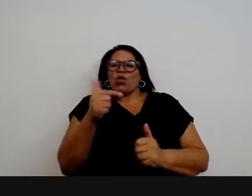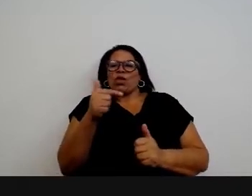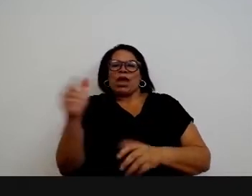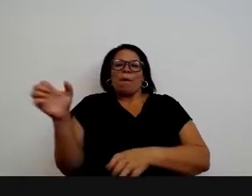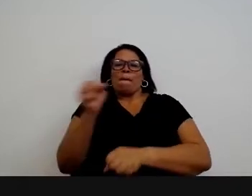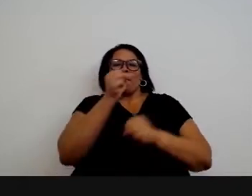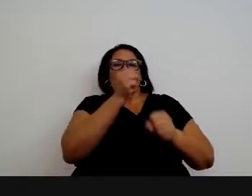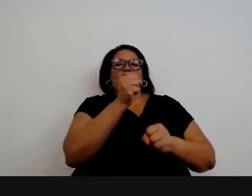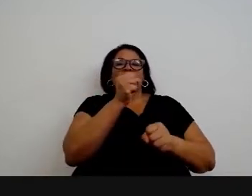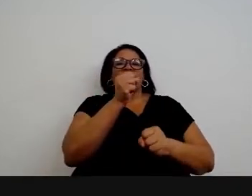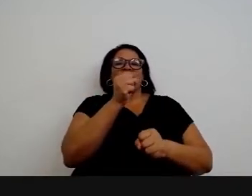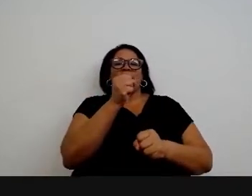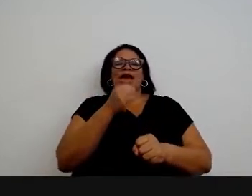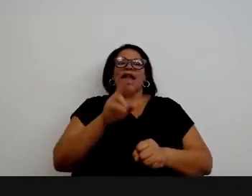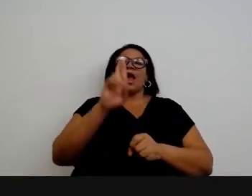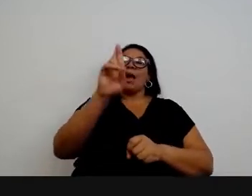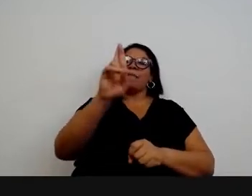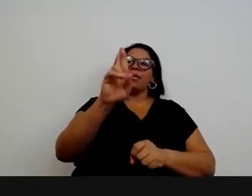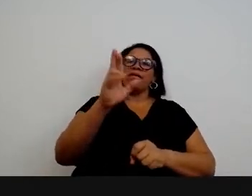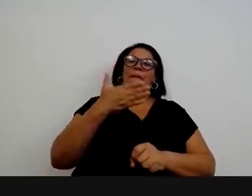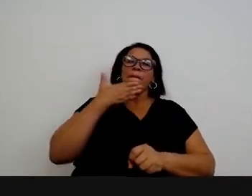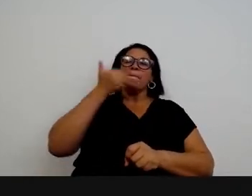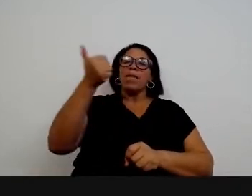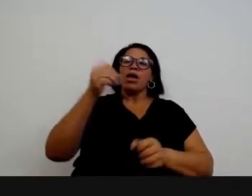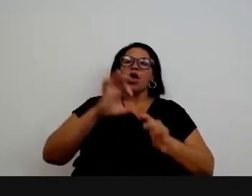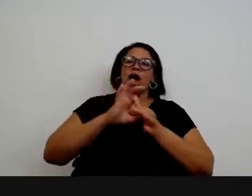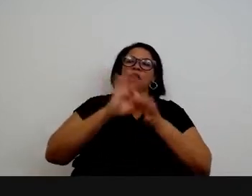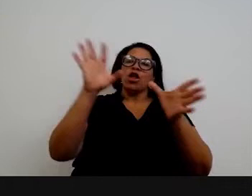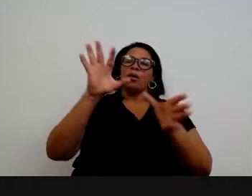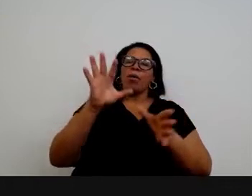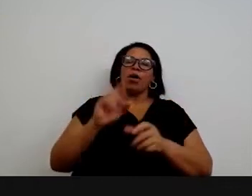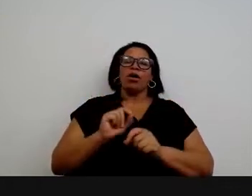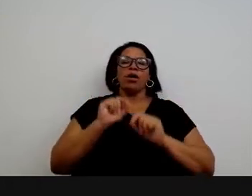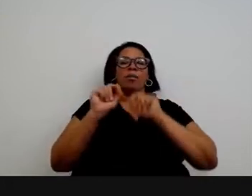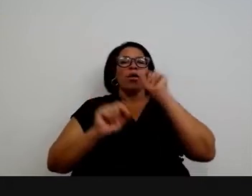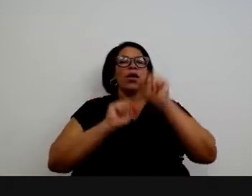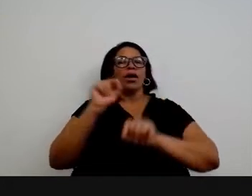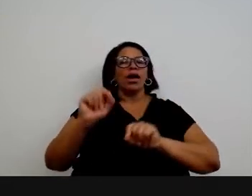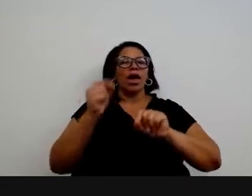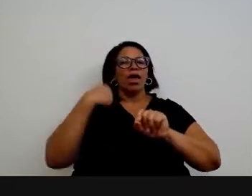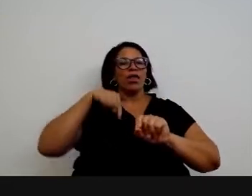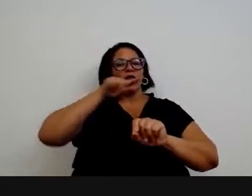em tese, que represente melhor a democracia, sobretudo por